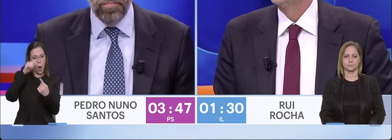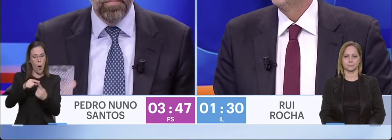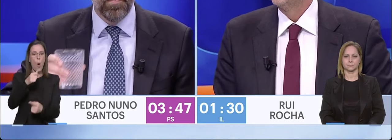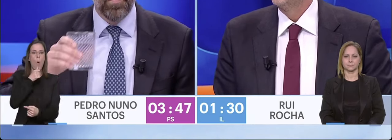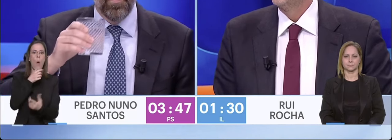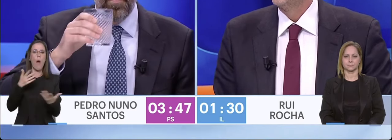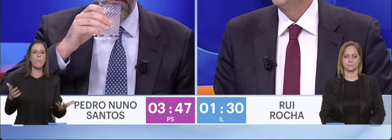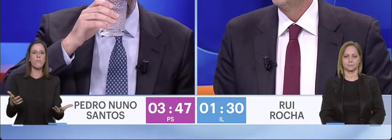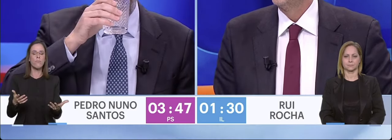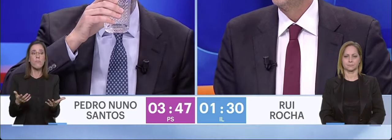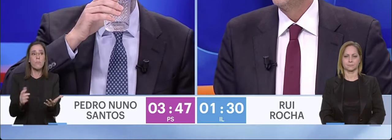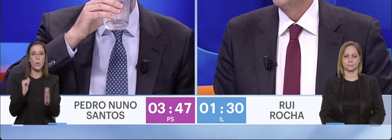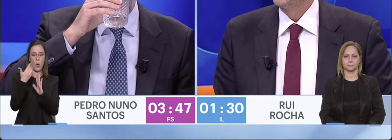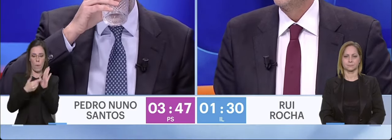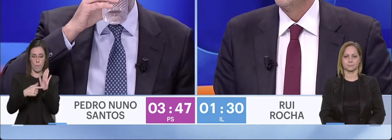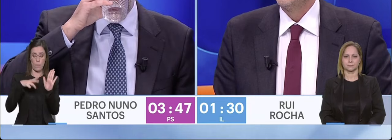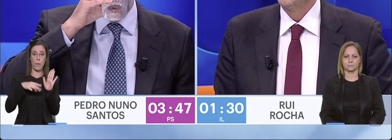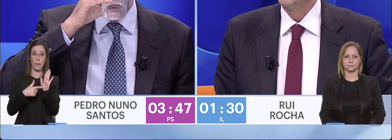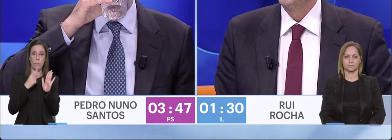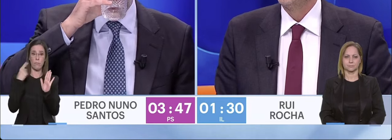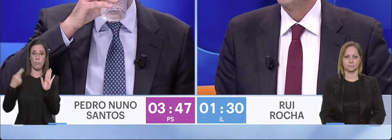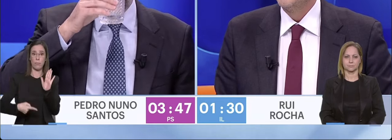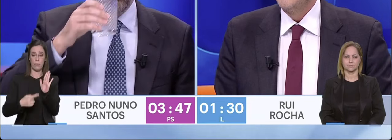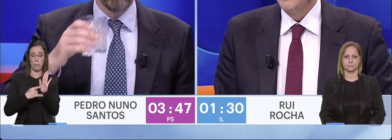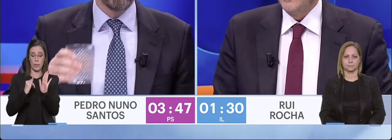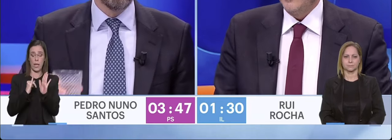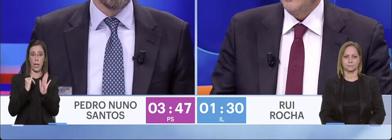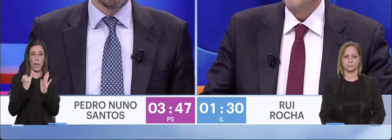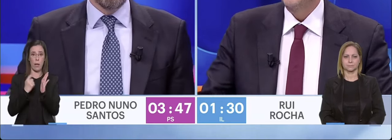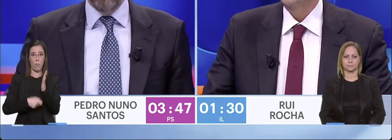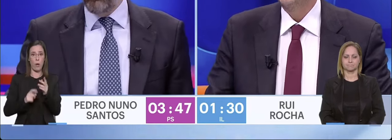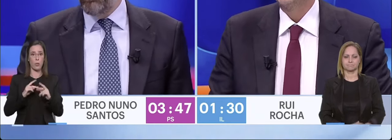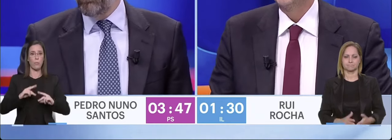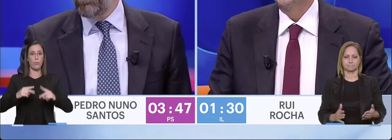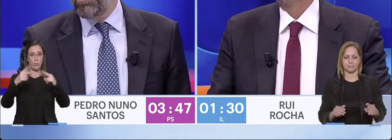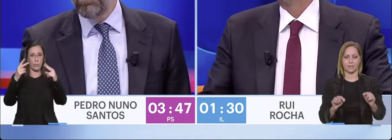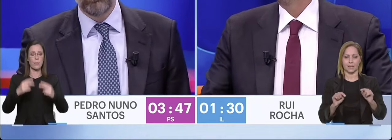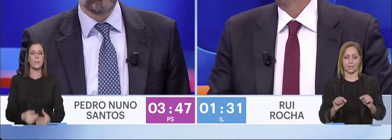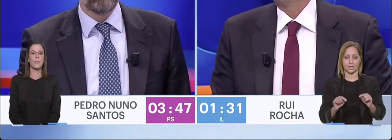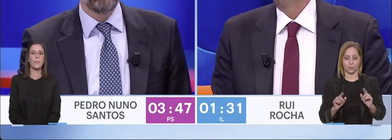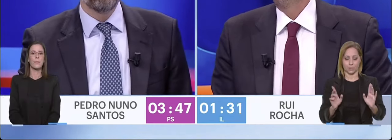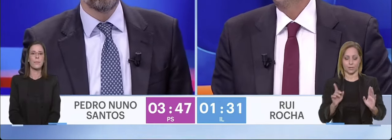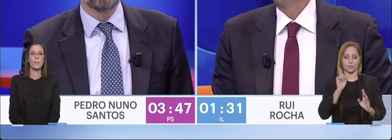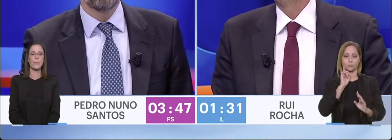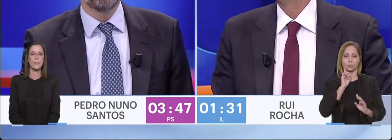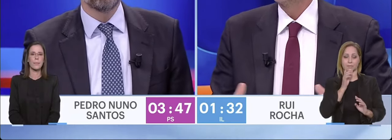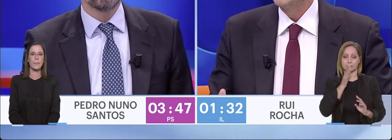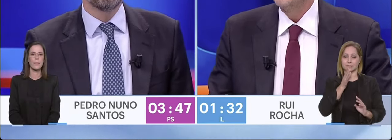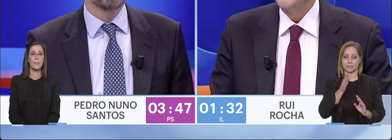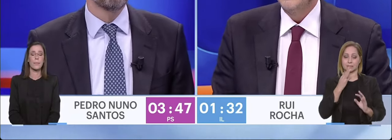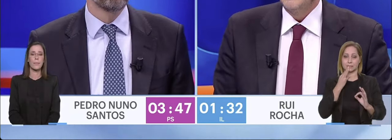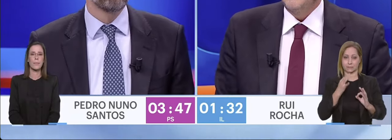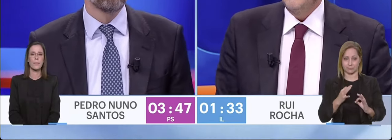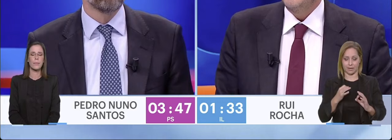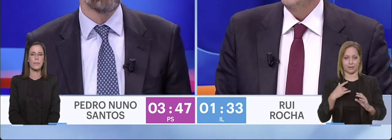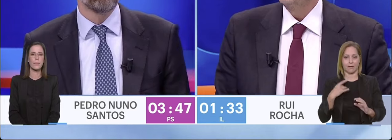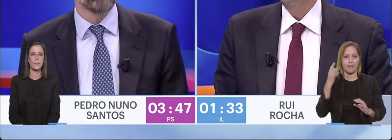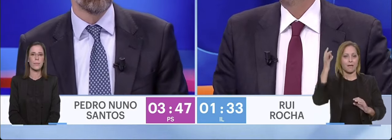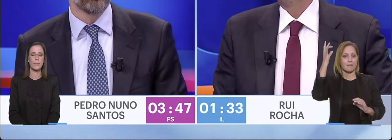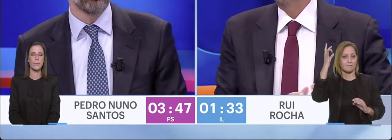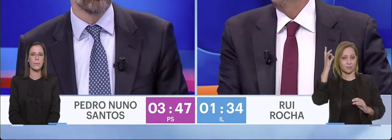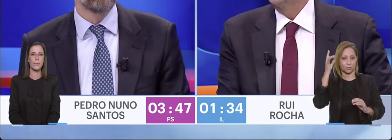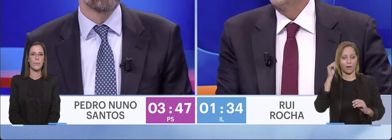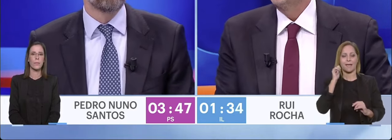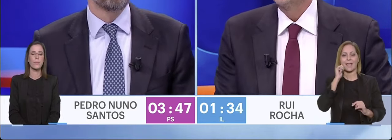constituição constituição Portuguesa que impõe um imposto progressivo Ora bem neste momento aquilo que é preciso dizer é que de facto Aventureiro é